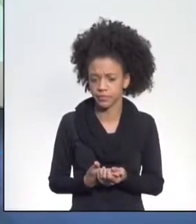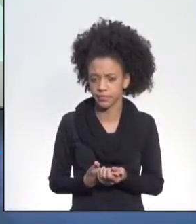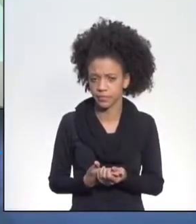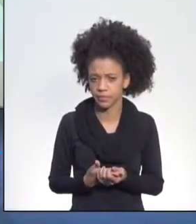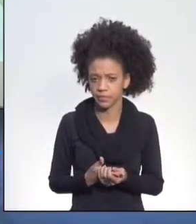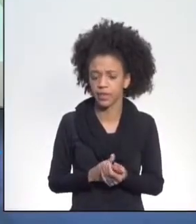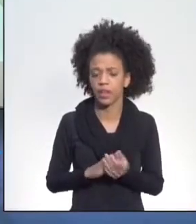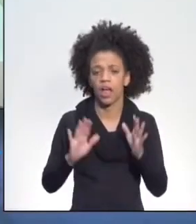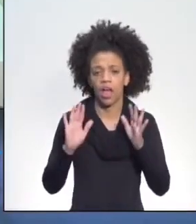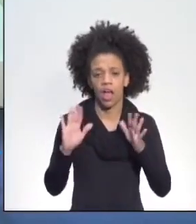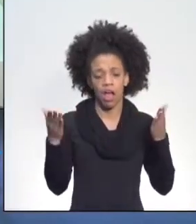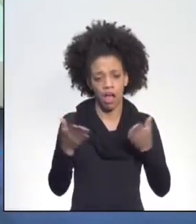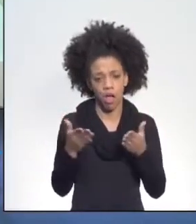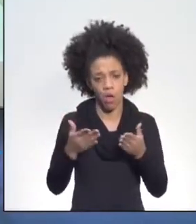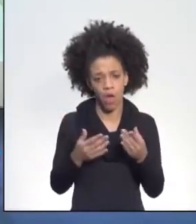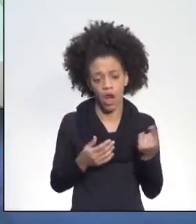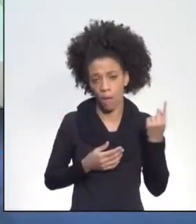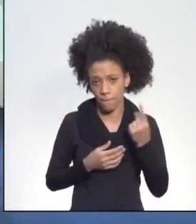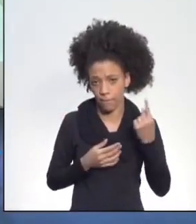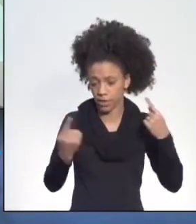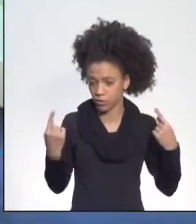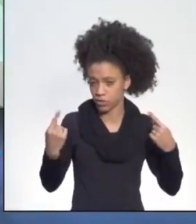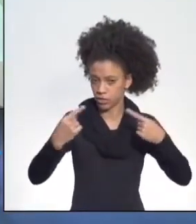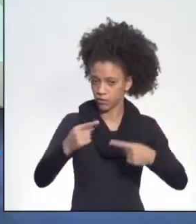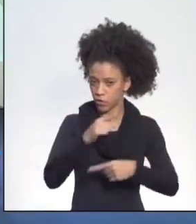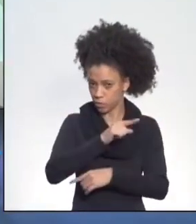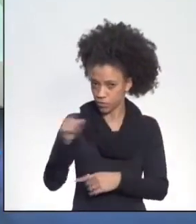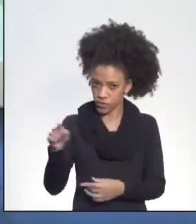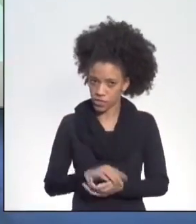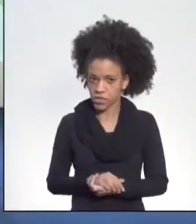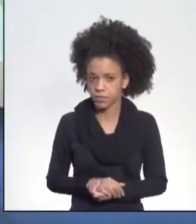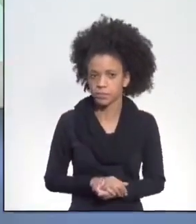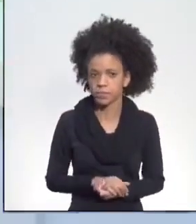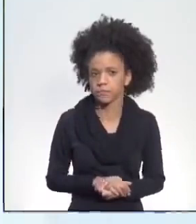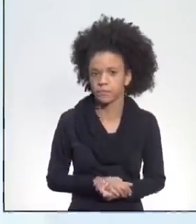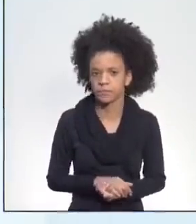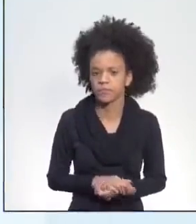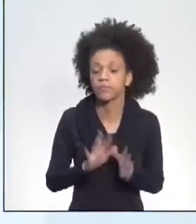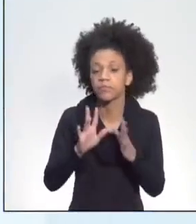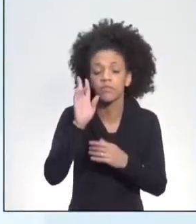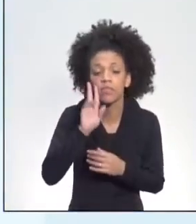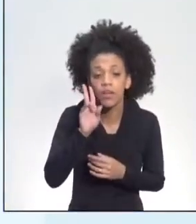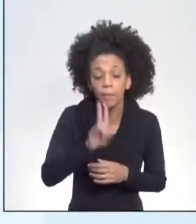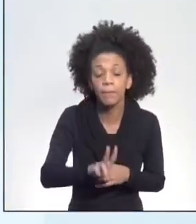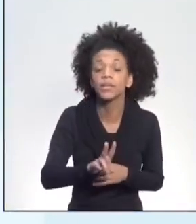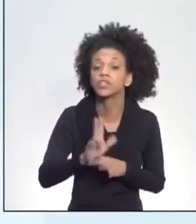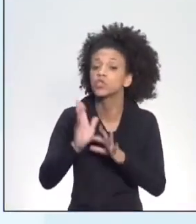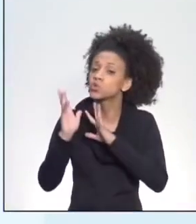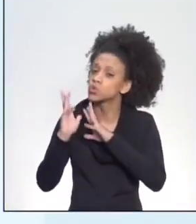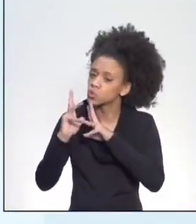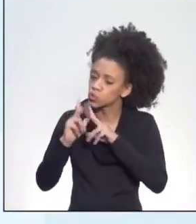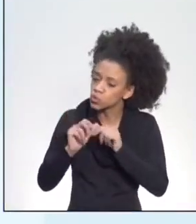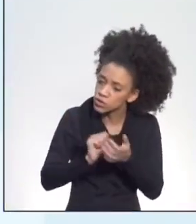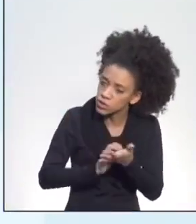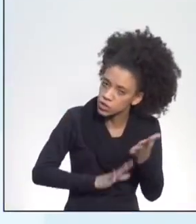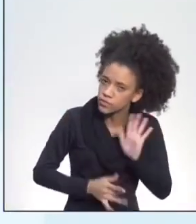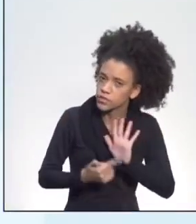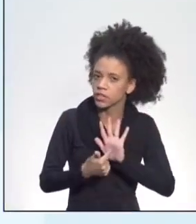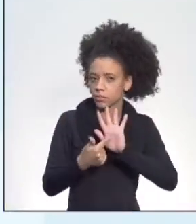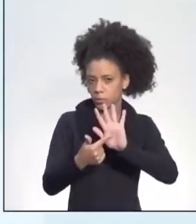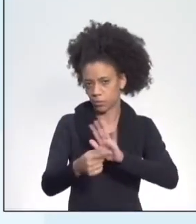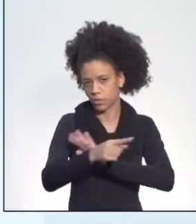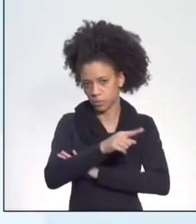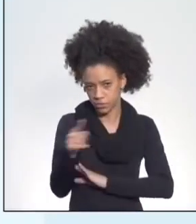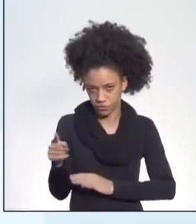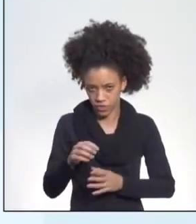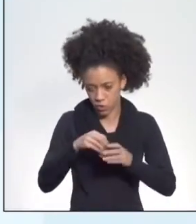Agora nós temos aí um primeiro desafio para vocês, alunos. Tá? Lembrando, gente, que todas as atividades que a gente está colocando aqui, todo